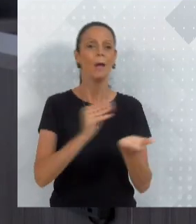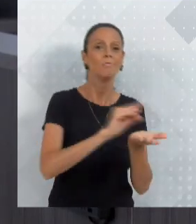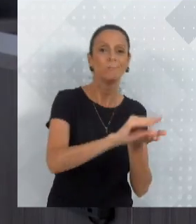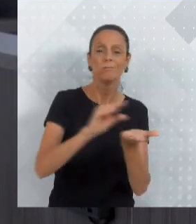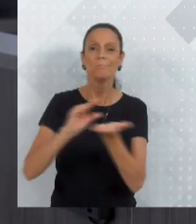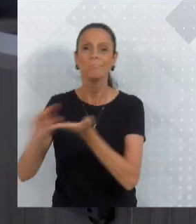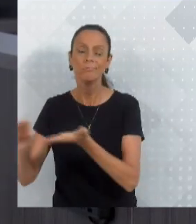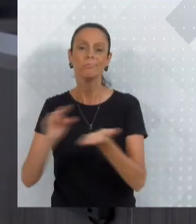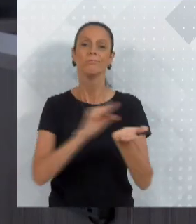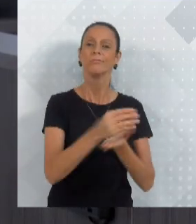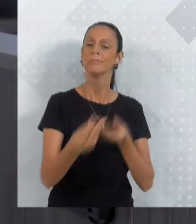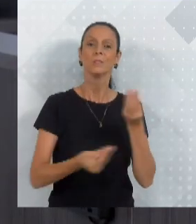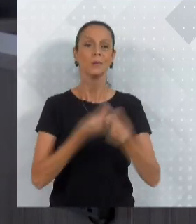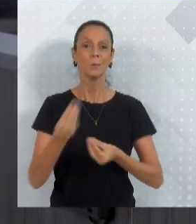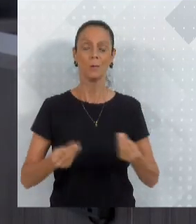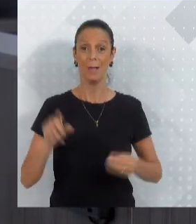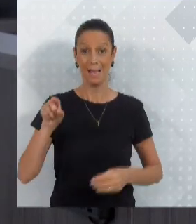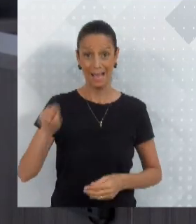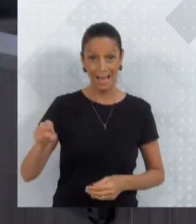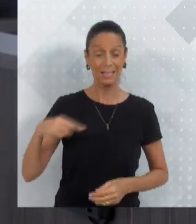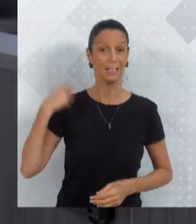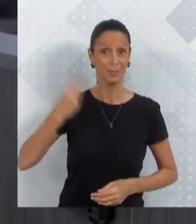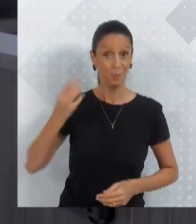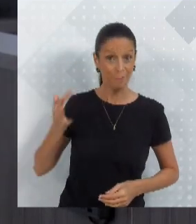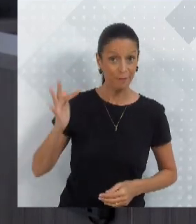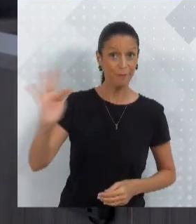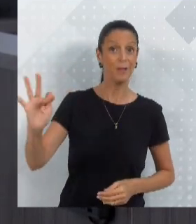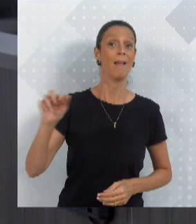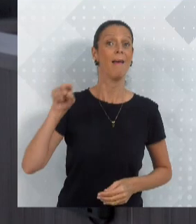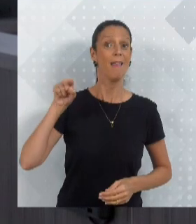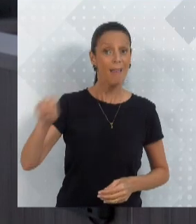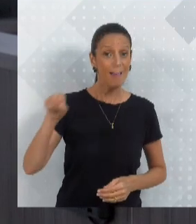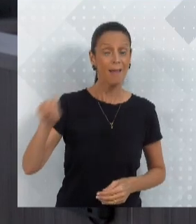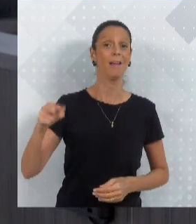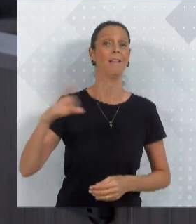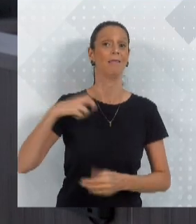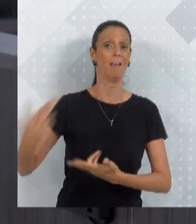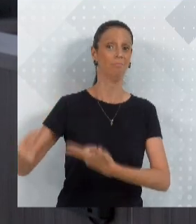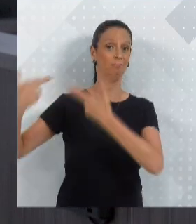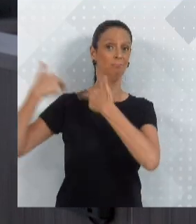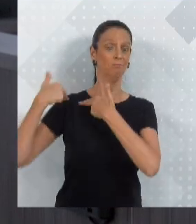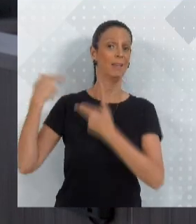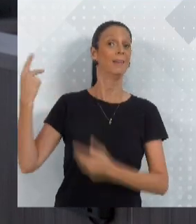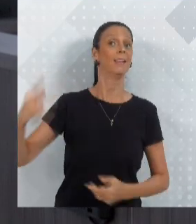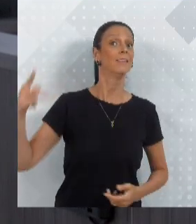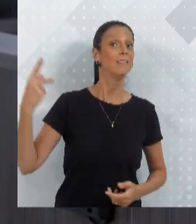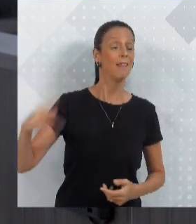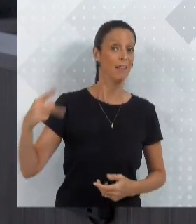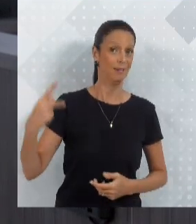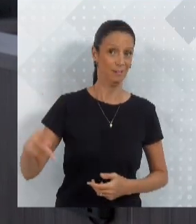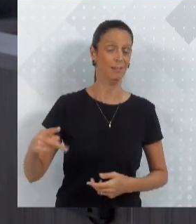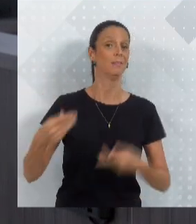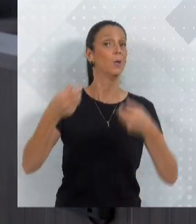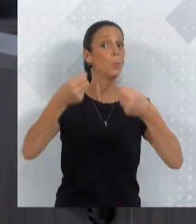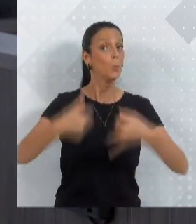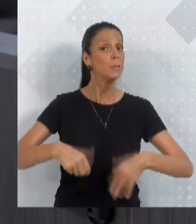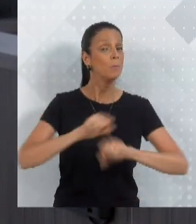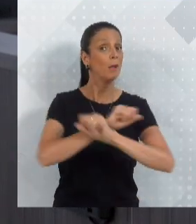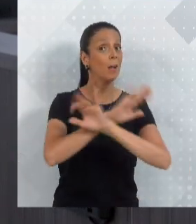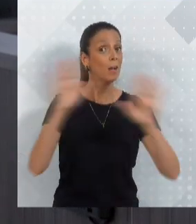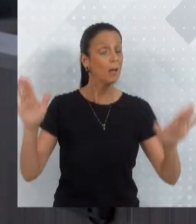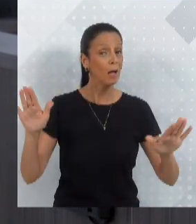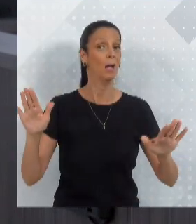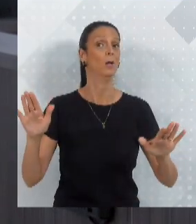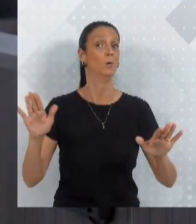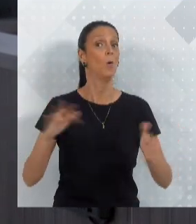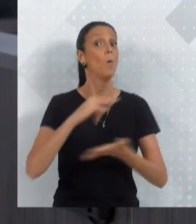ela, justamente por ser a deputada federal, é que tem esta prerrogativa, vereador Adriano. Então, quero lhe dizer que todo